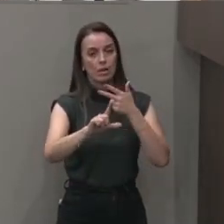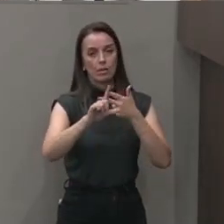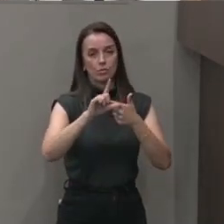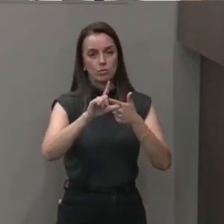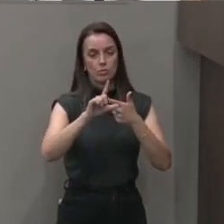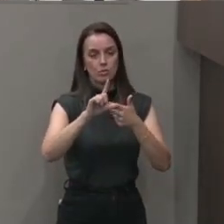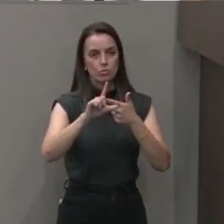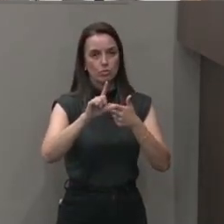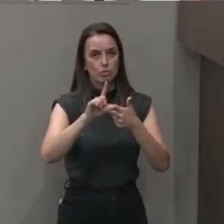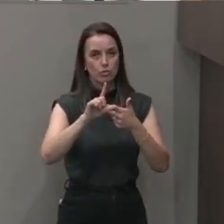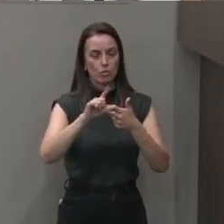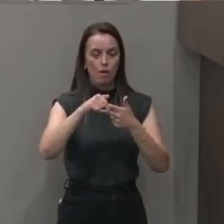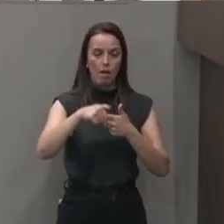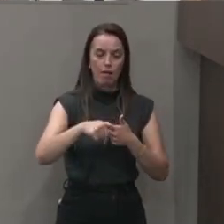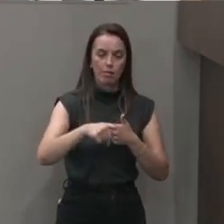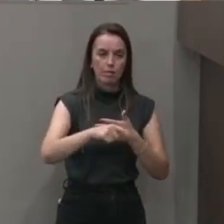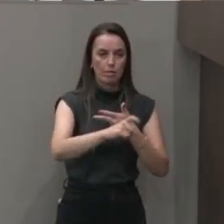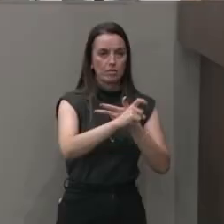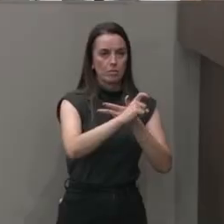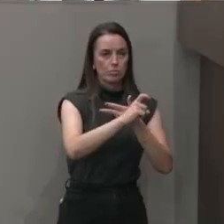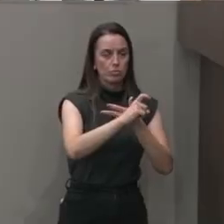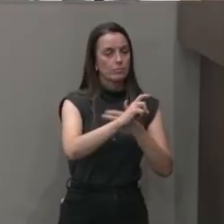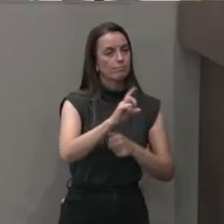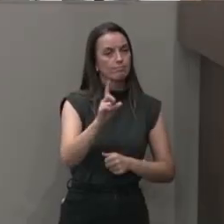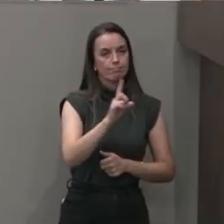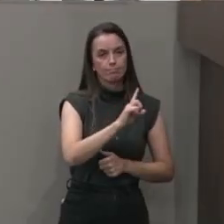no executivo. O executivo vai regulamentar como vai